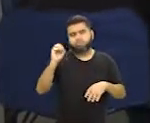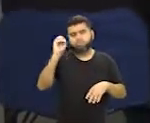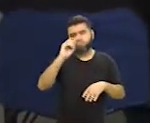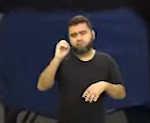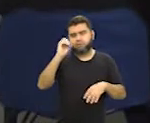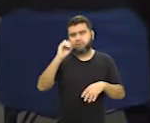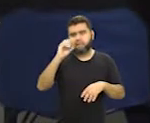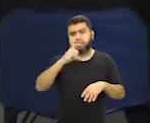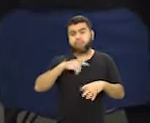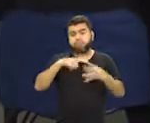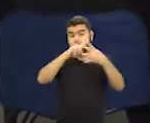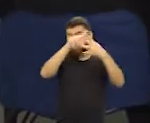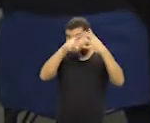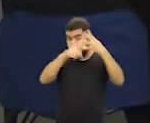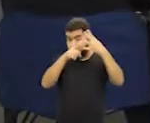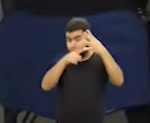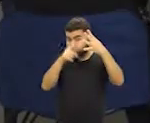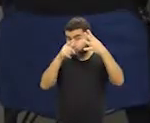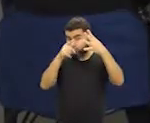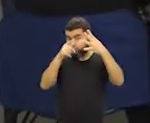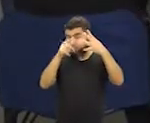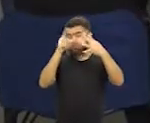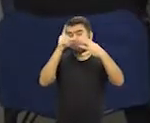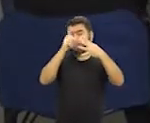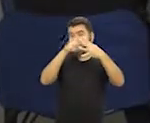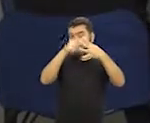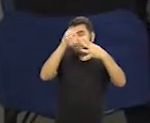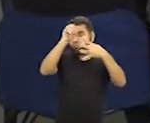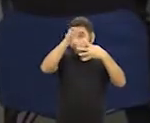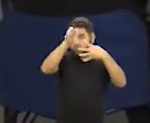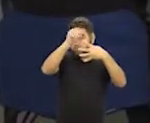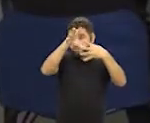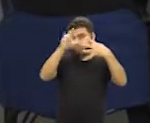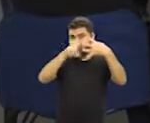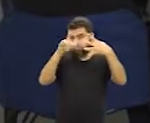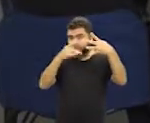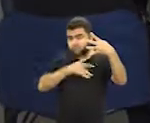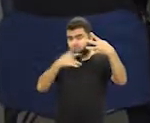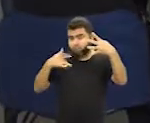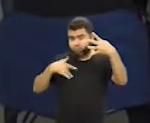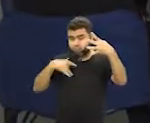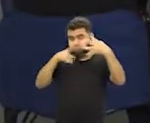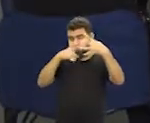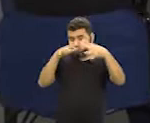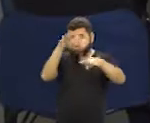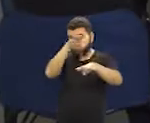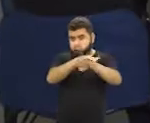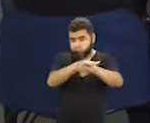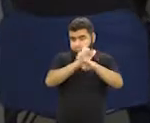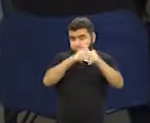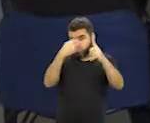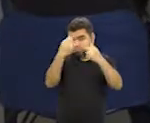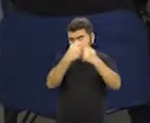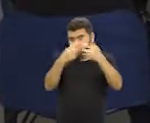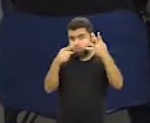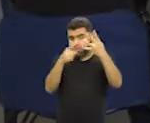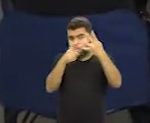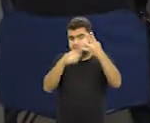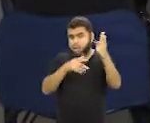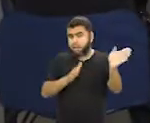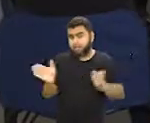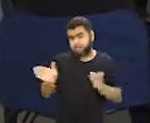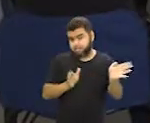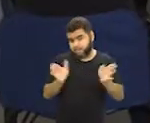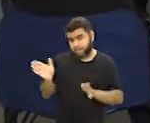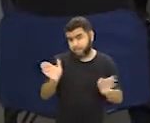ele estabelece em quatro eixos o acesso à educação, à saúde, à inclusão social e